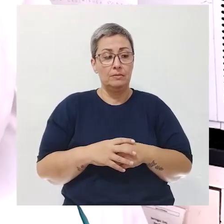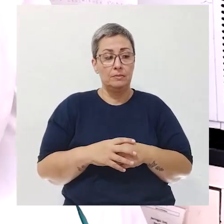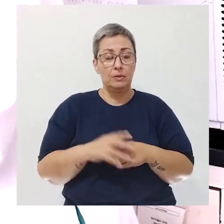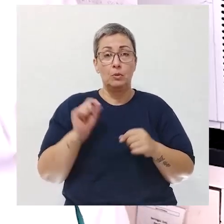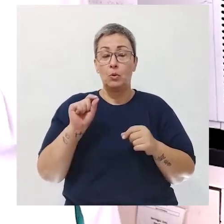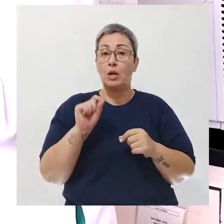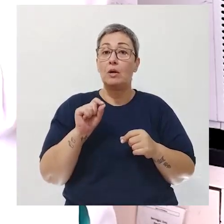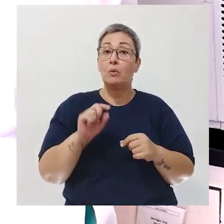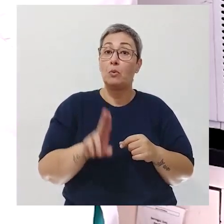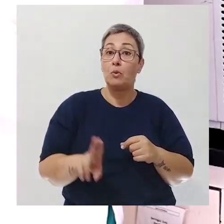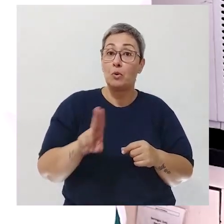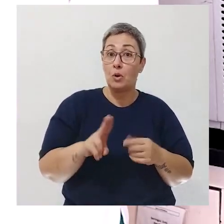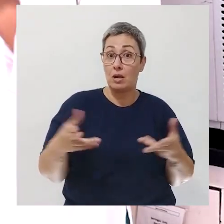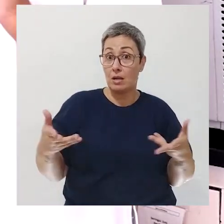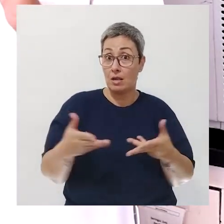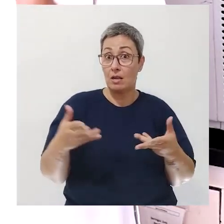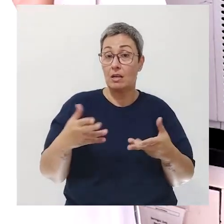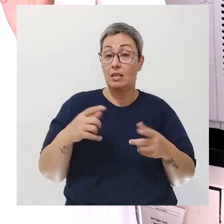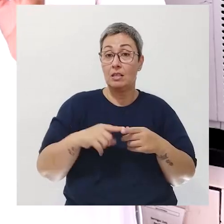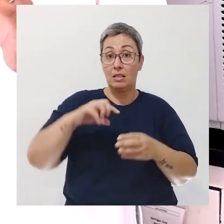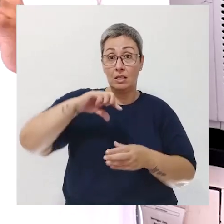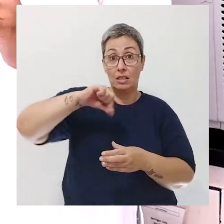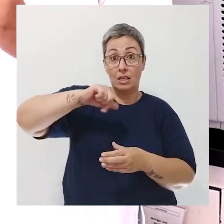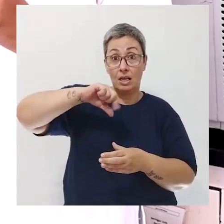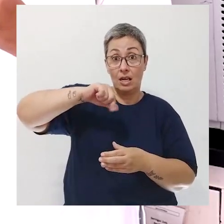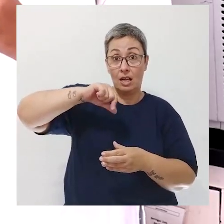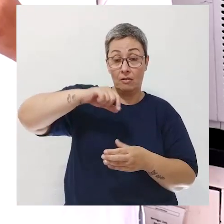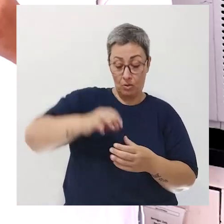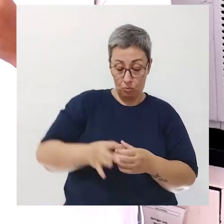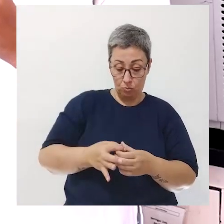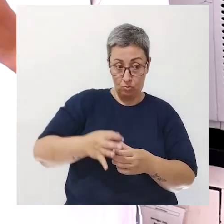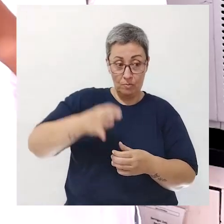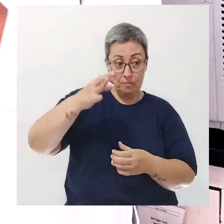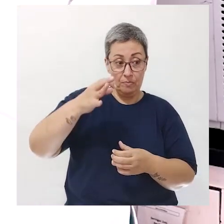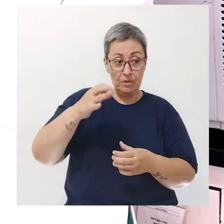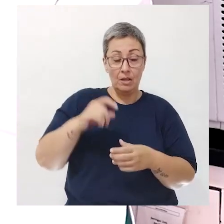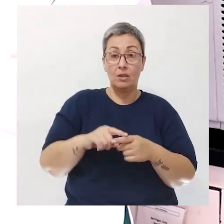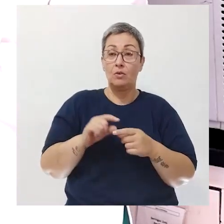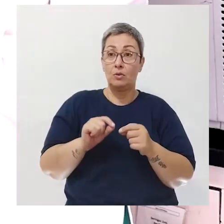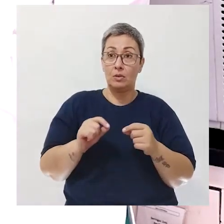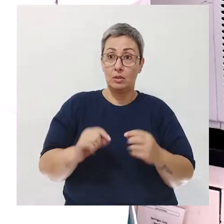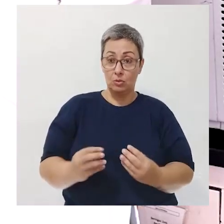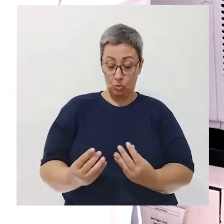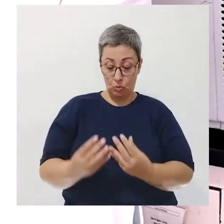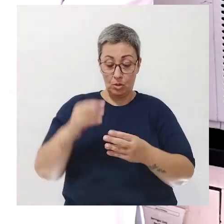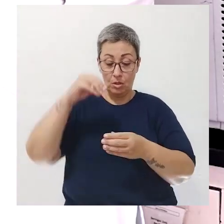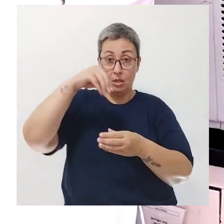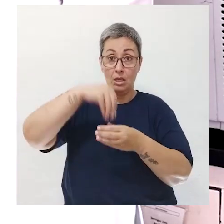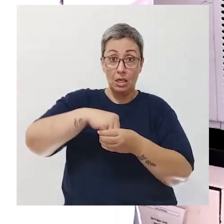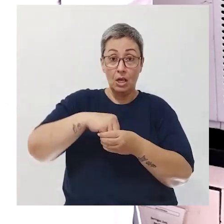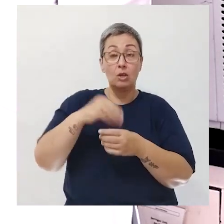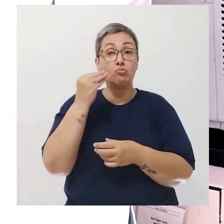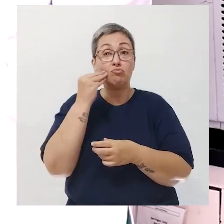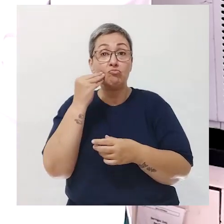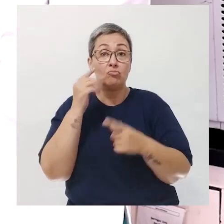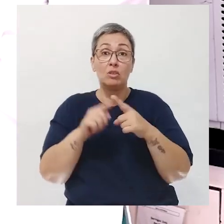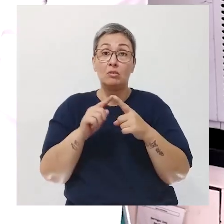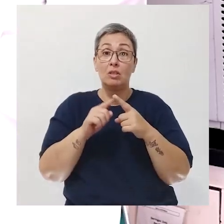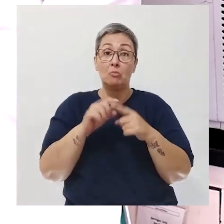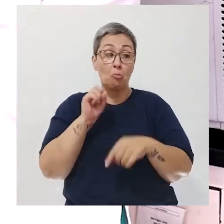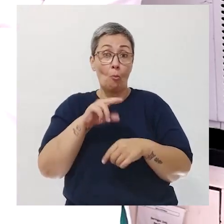está aqui. O que é muito utilizado hoje são as garrafas de cultura. Porque aí as amostras elas são colocadas